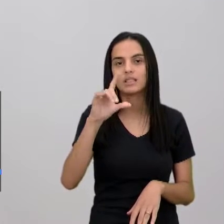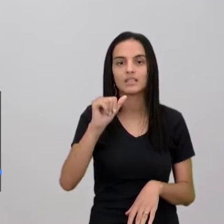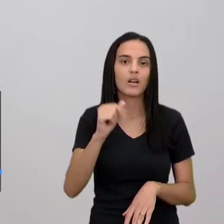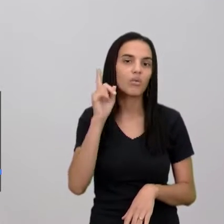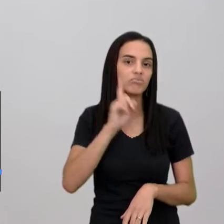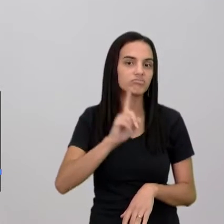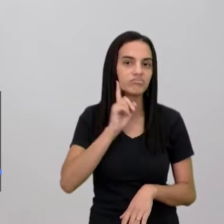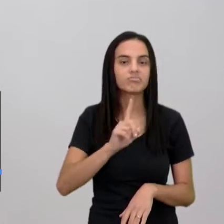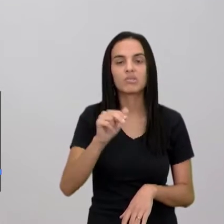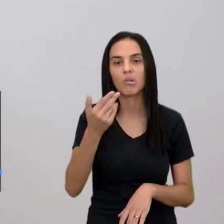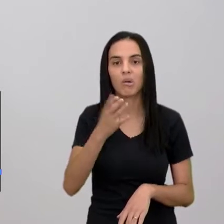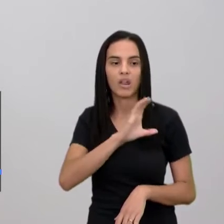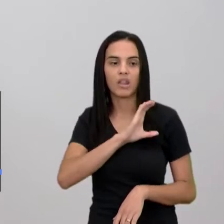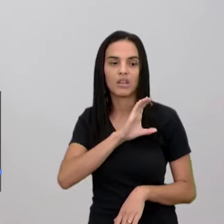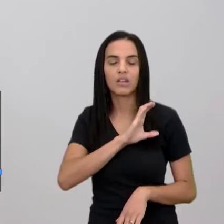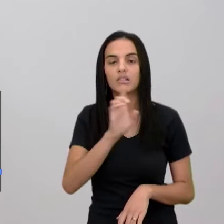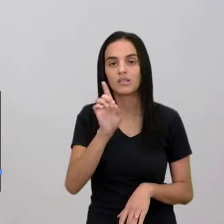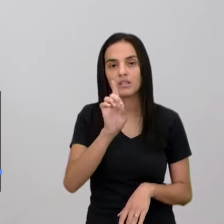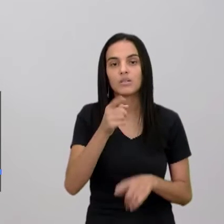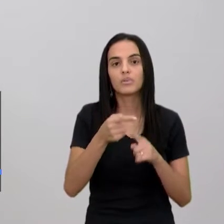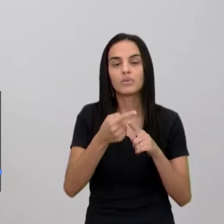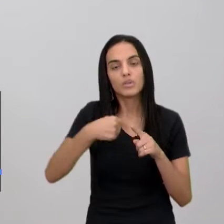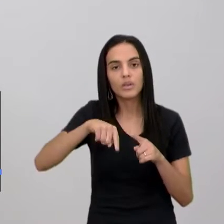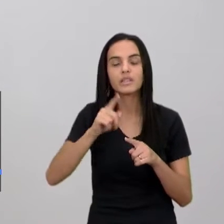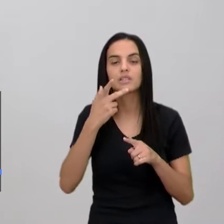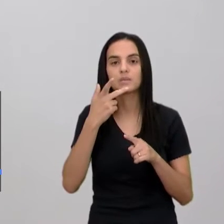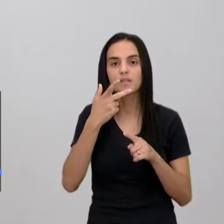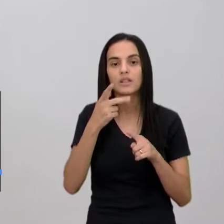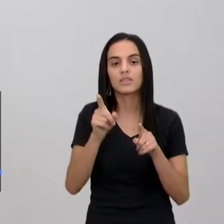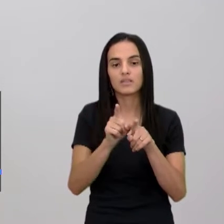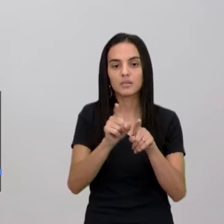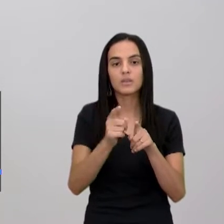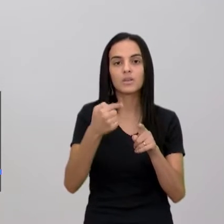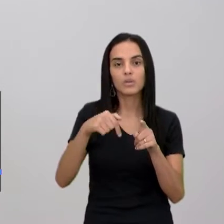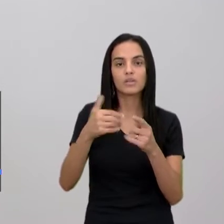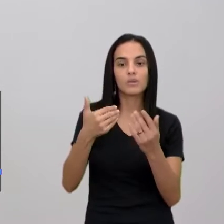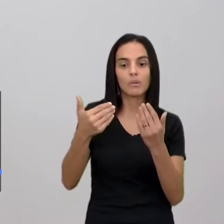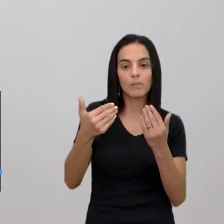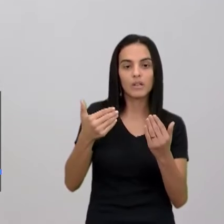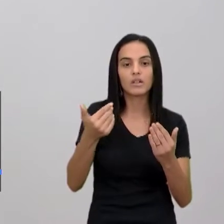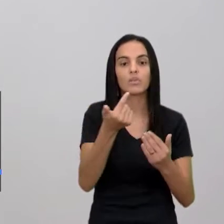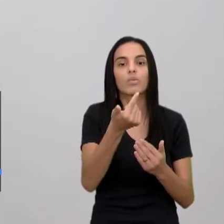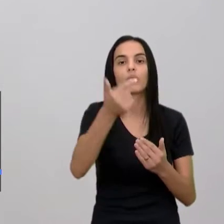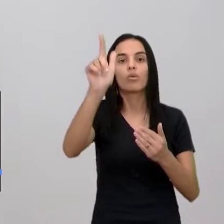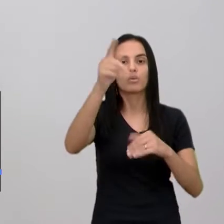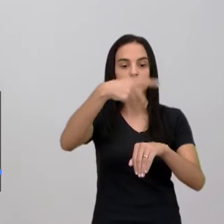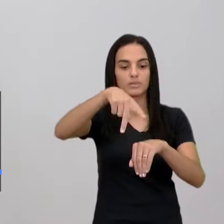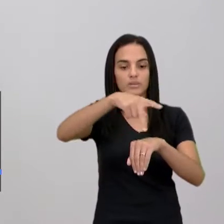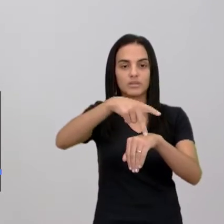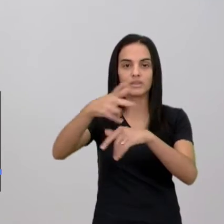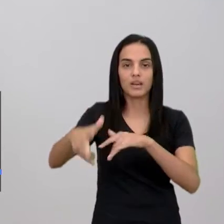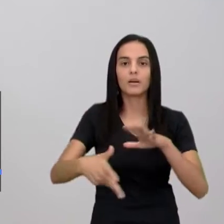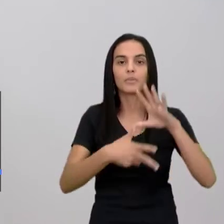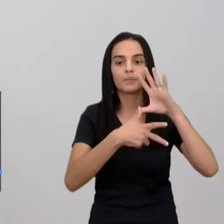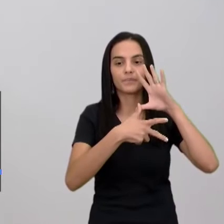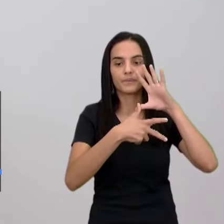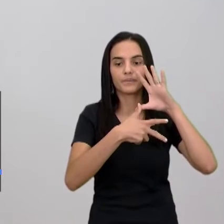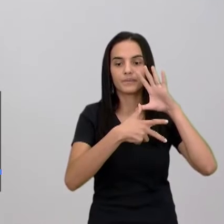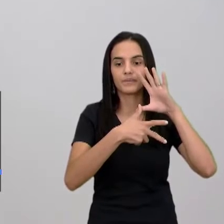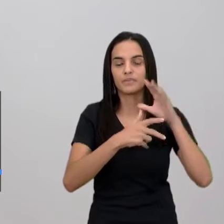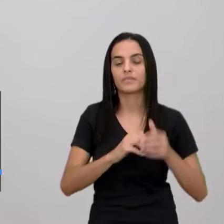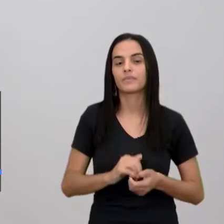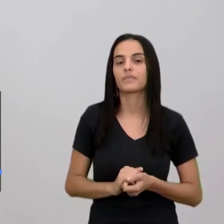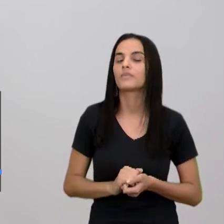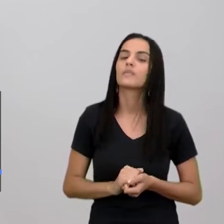Unidos e com o Canadá. Nós estamos falando também quando nós comparamos com outros países da América Latina, segundo